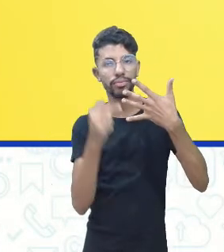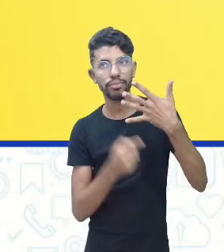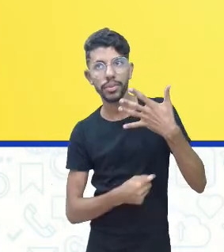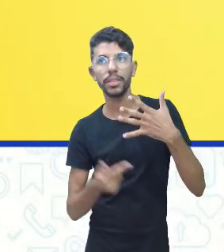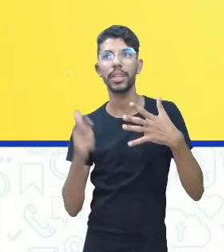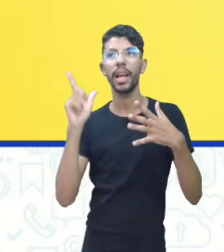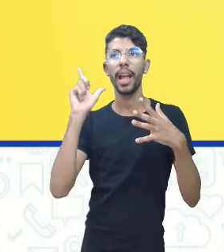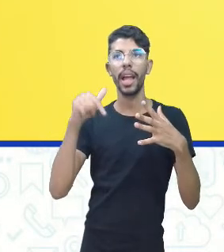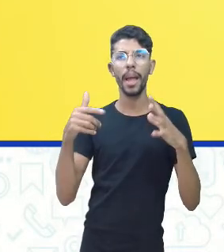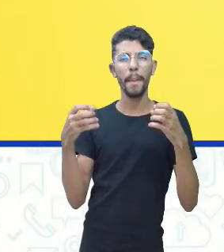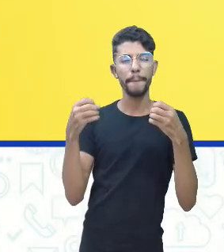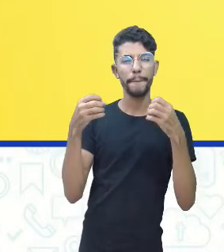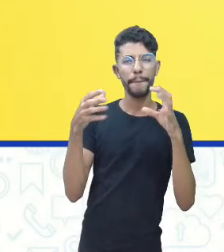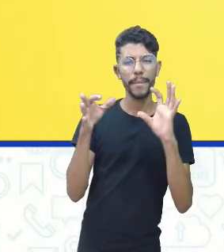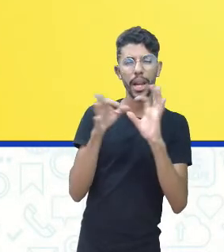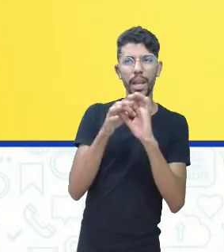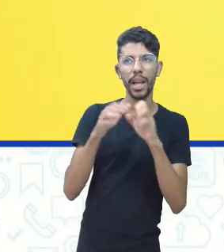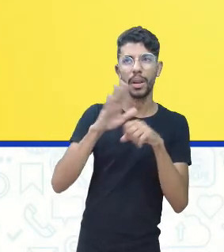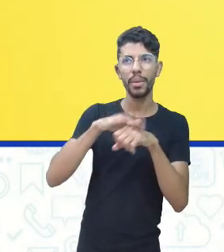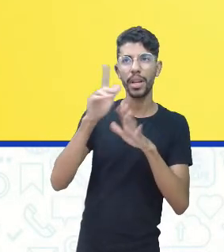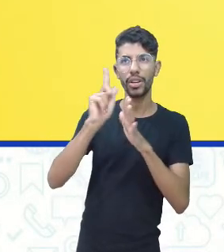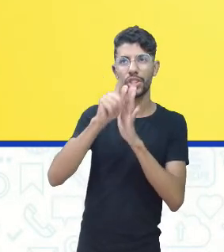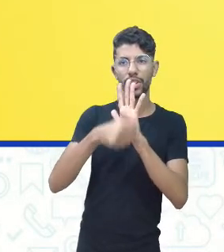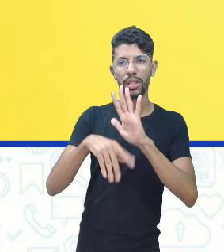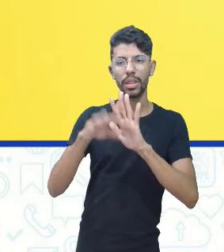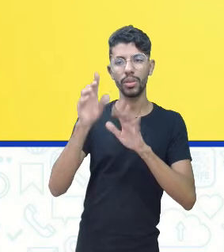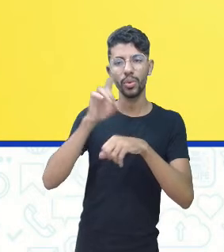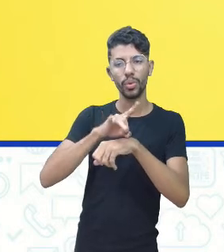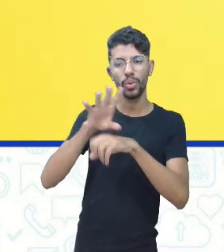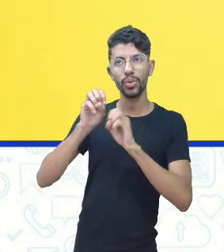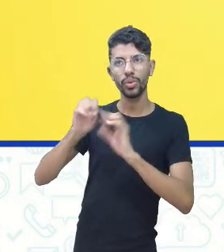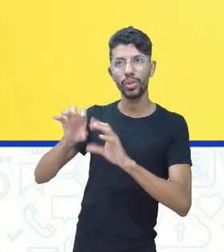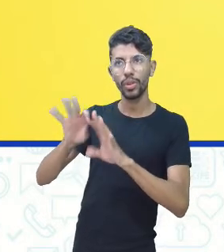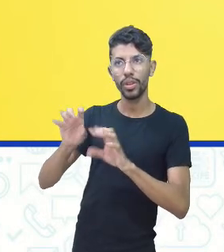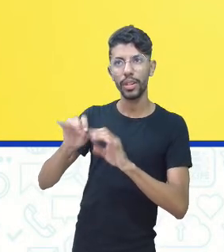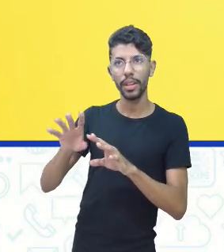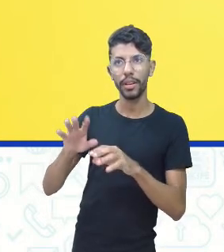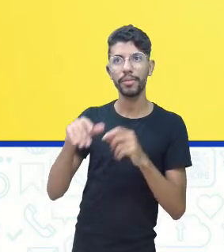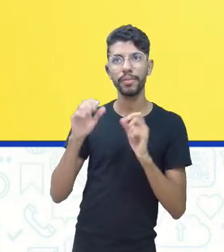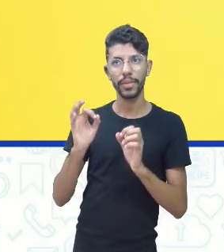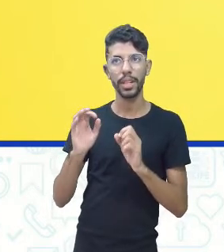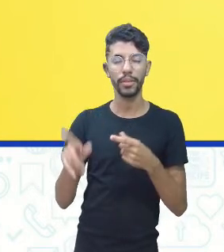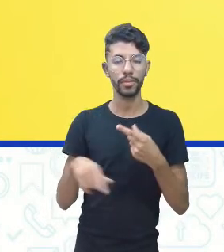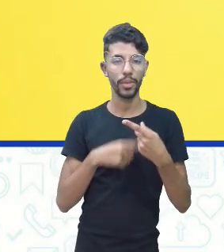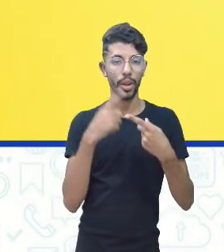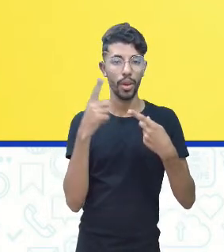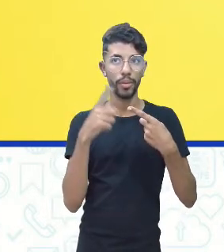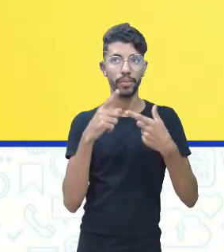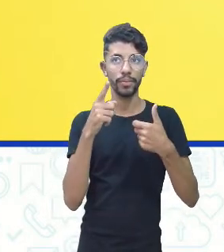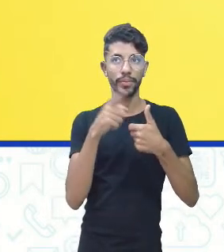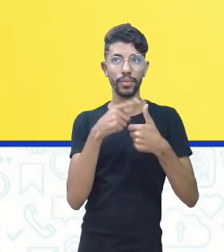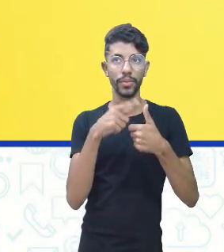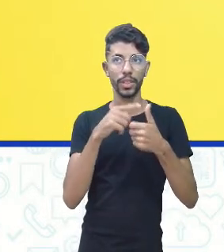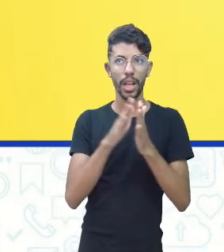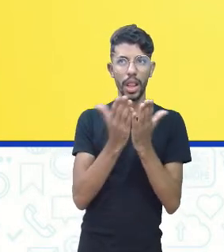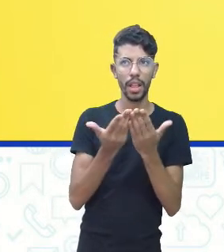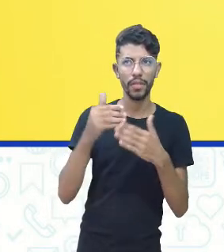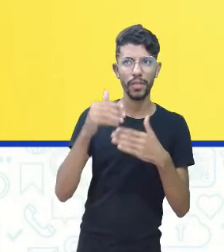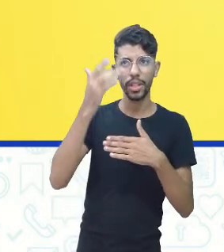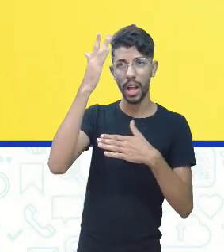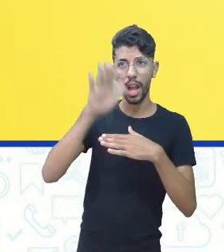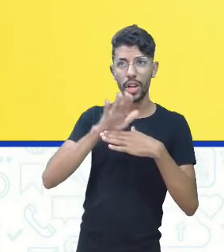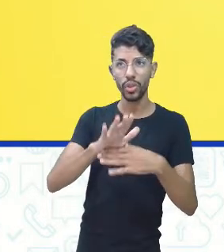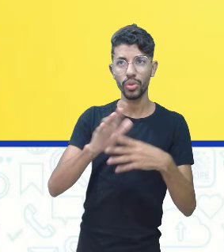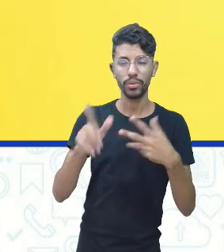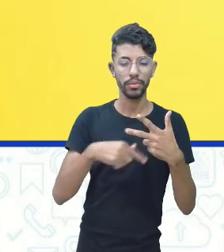gênero tutorial que a gente viu agora? Então, é o livro de autoajuda? É um manual de instruções? É uma playlist?